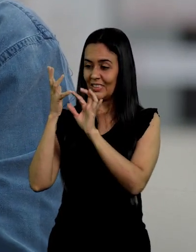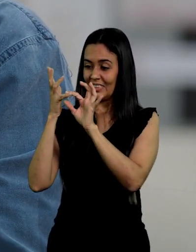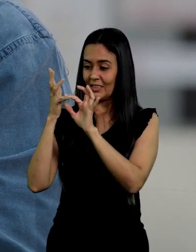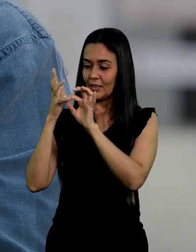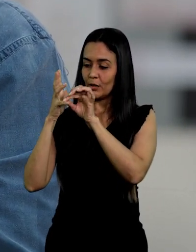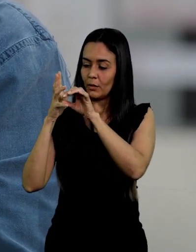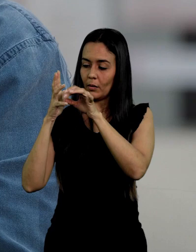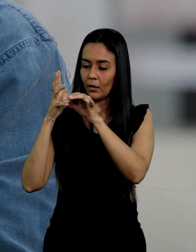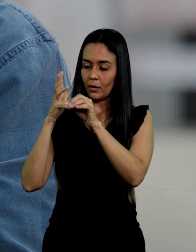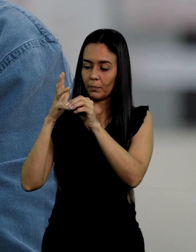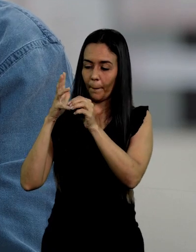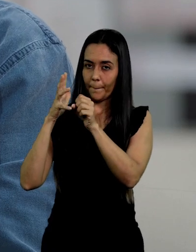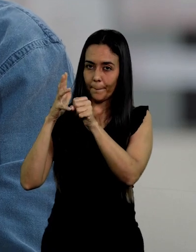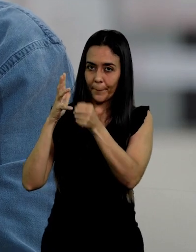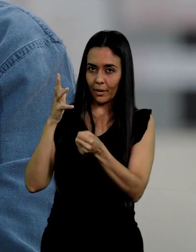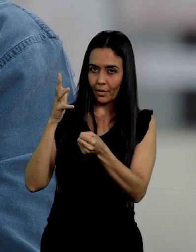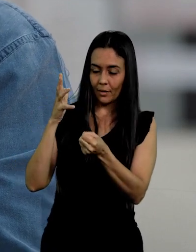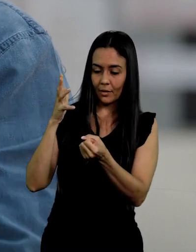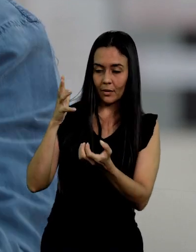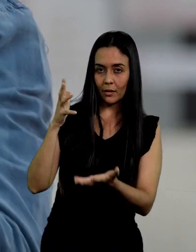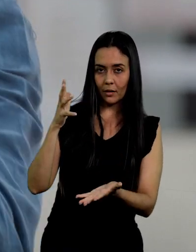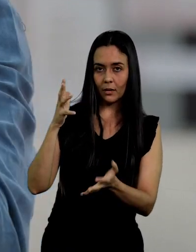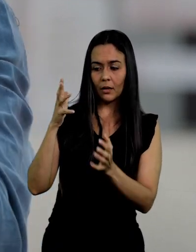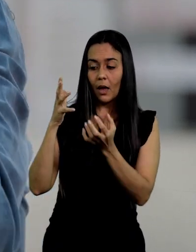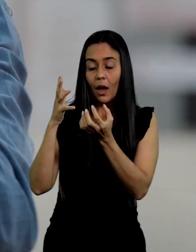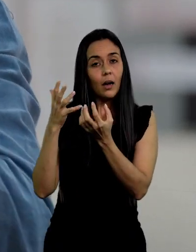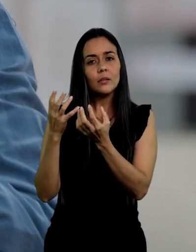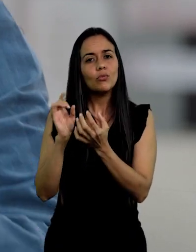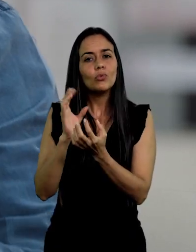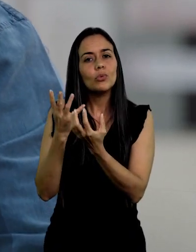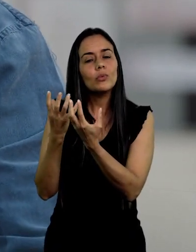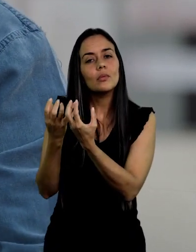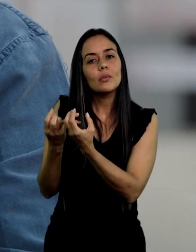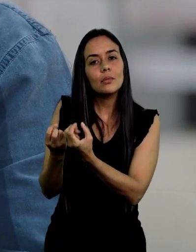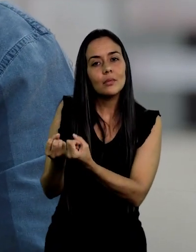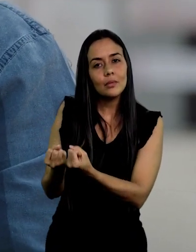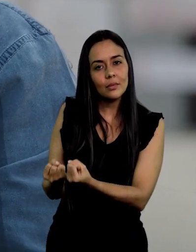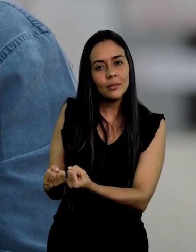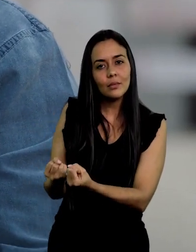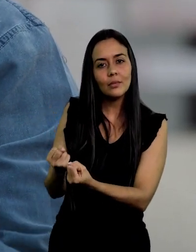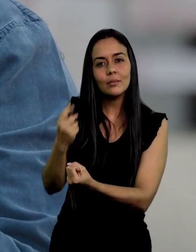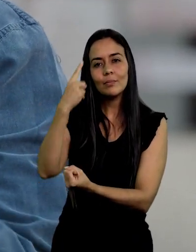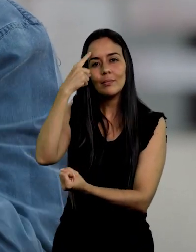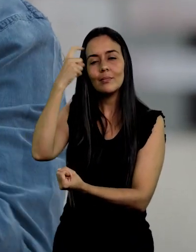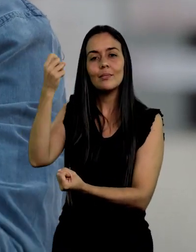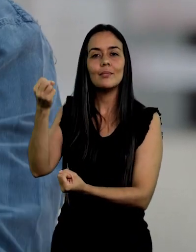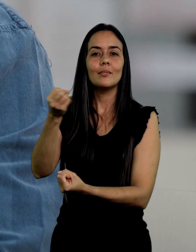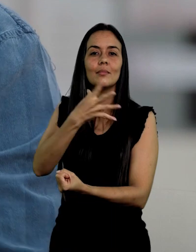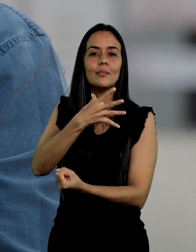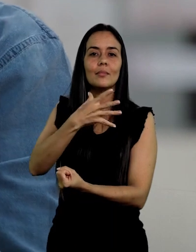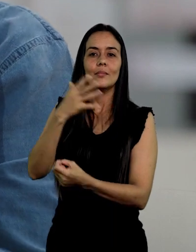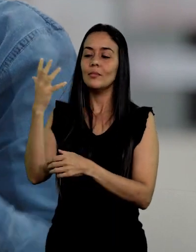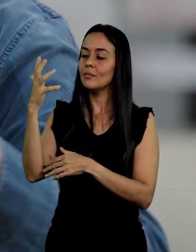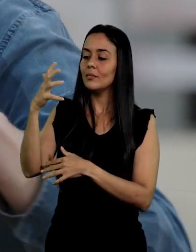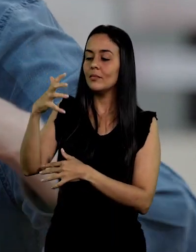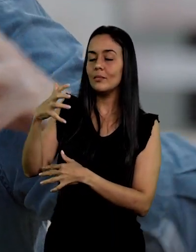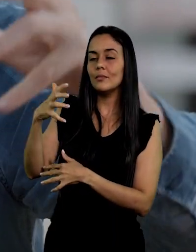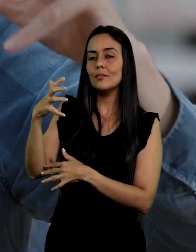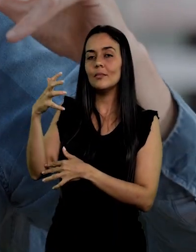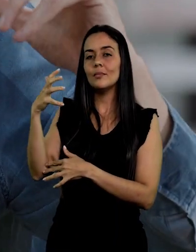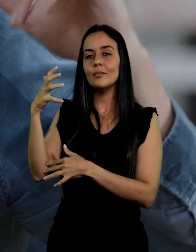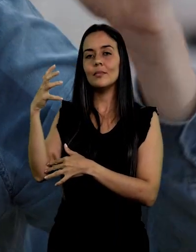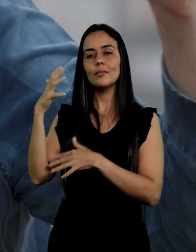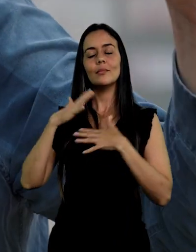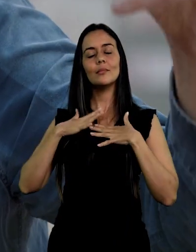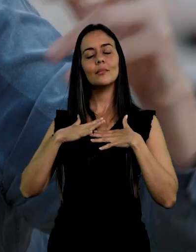de aceitação como isso, entendeu? Então, tudo isso que você falou dessa filósofa, que eu não conheço mais, me veio a palavra aceitação. Sim. Essa coisa